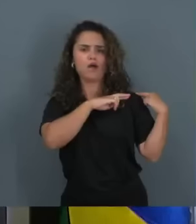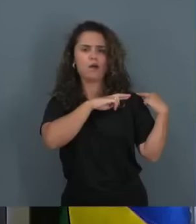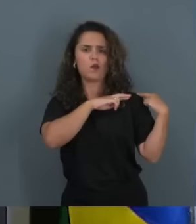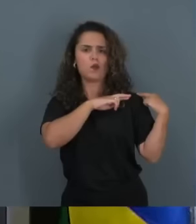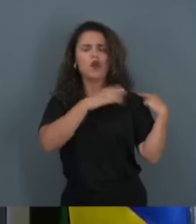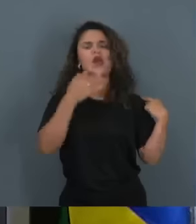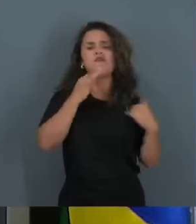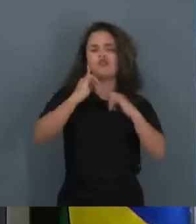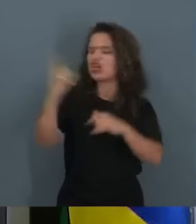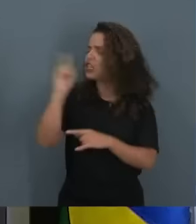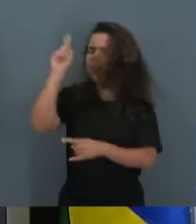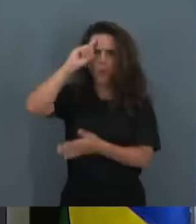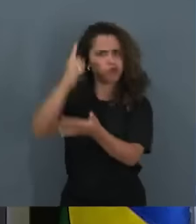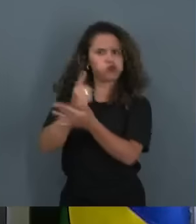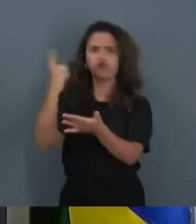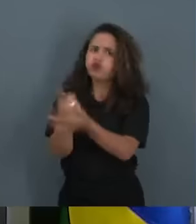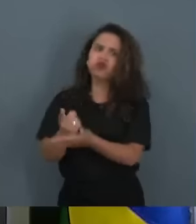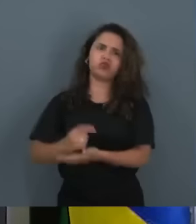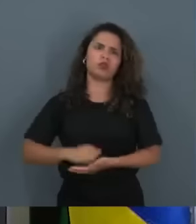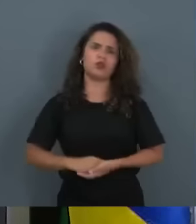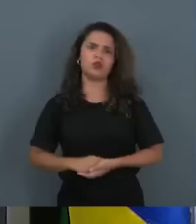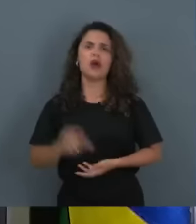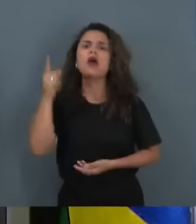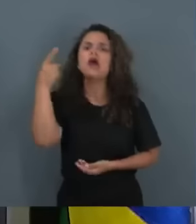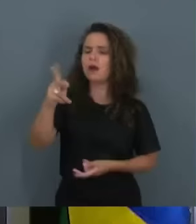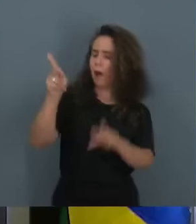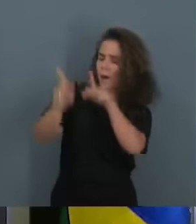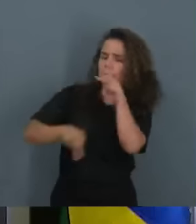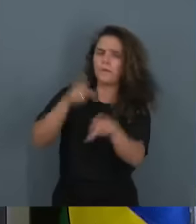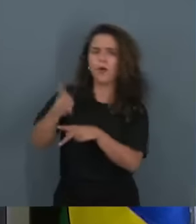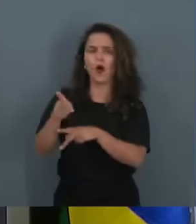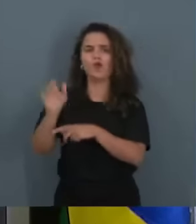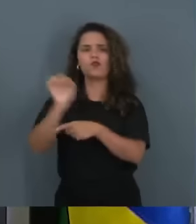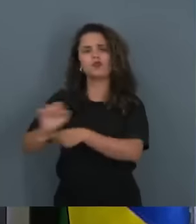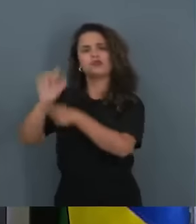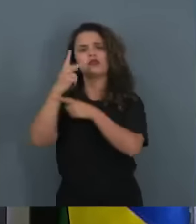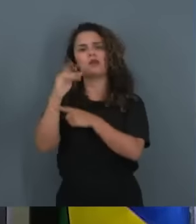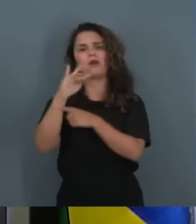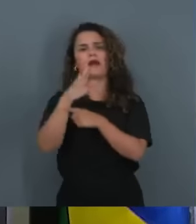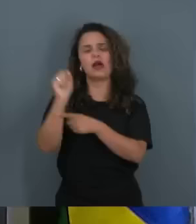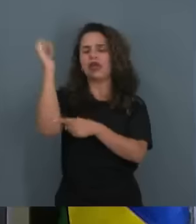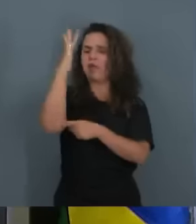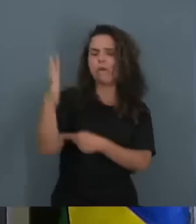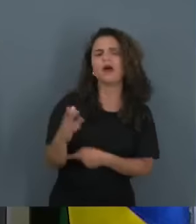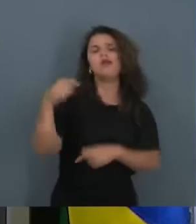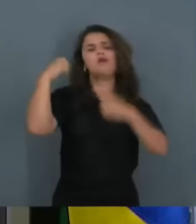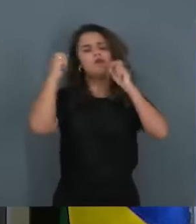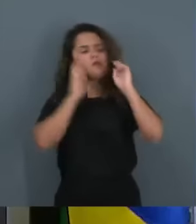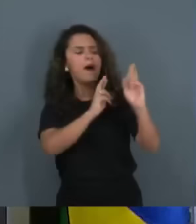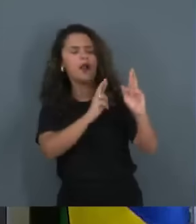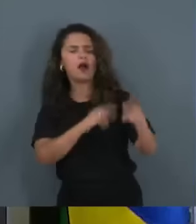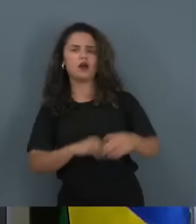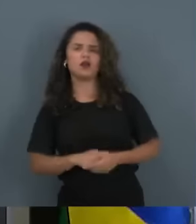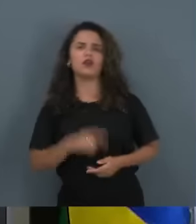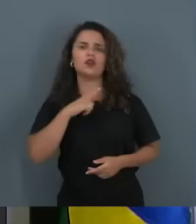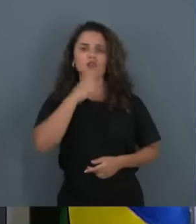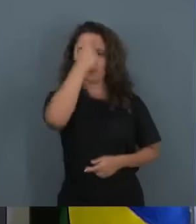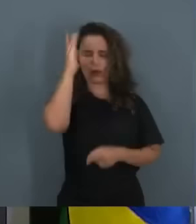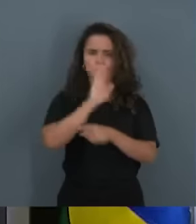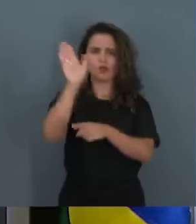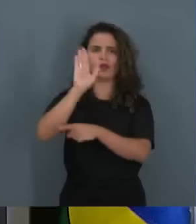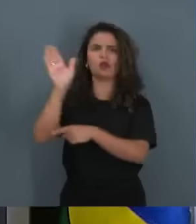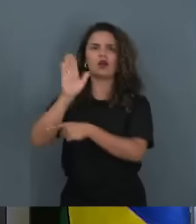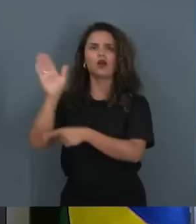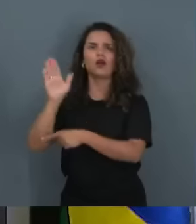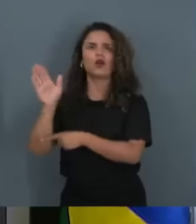diga que não vai cumprir. É isso que o povo da Paraíba espera, que o povo do Brasil espera. Tinha um candidato lá que era o Marcel Van Hatten,